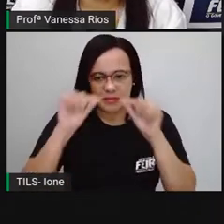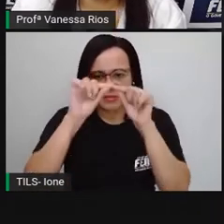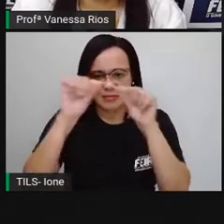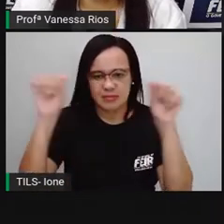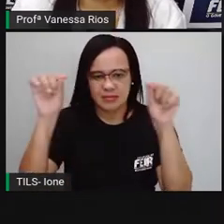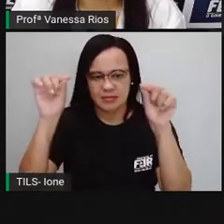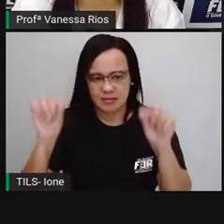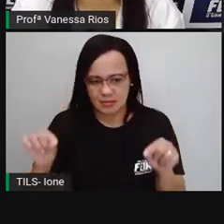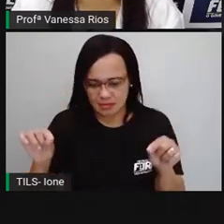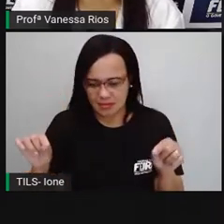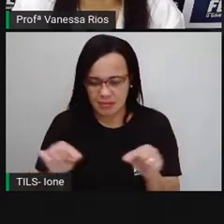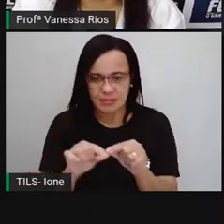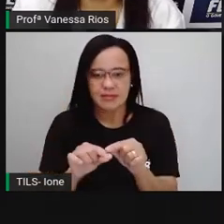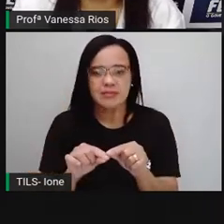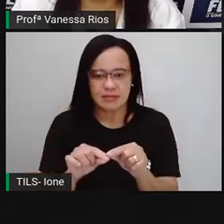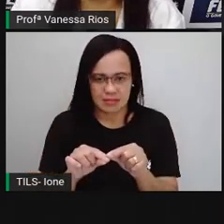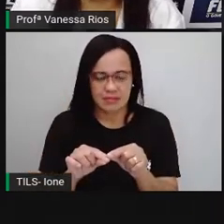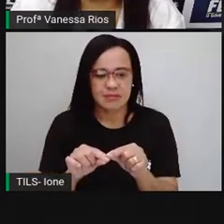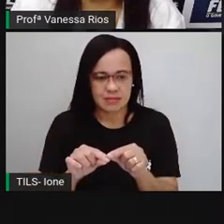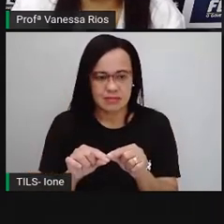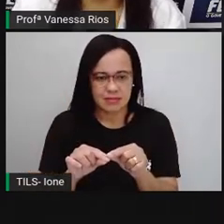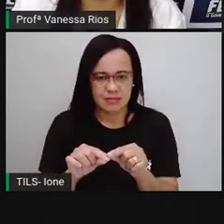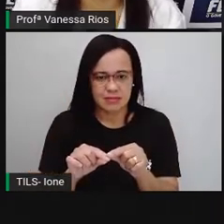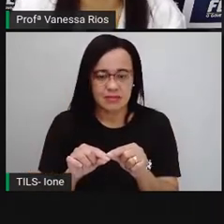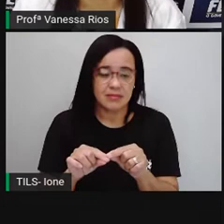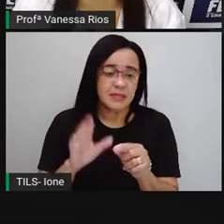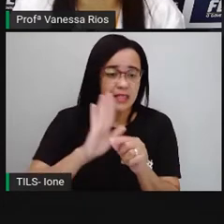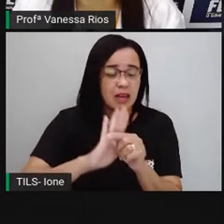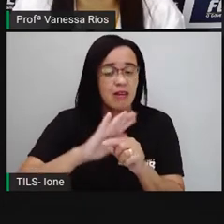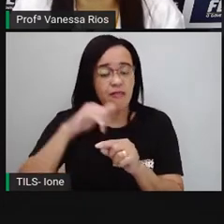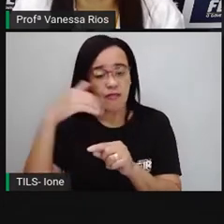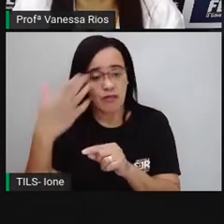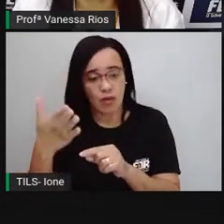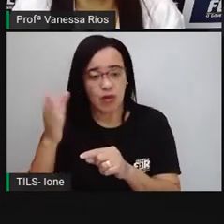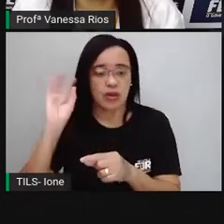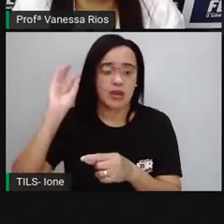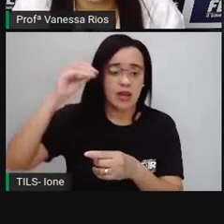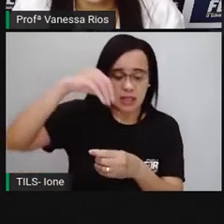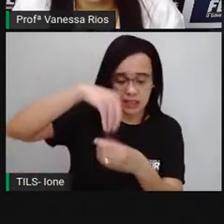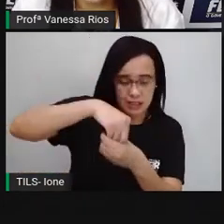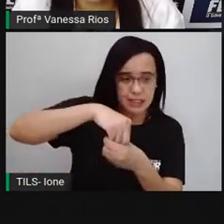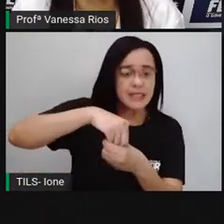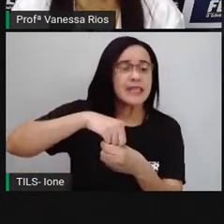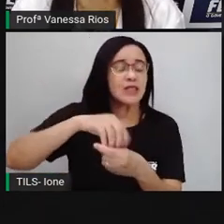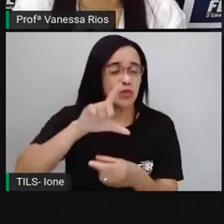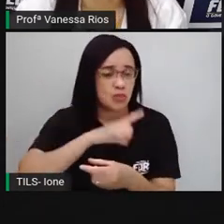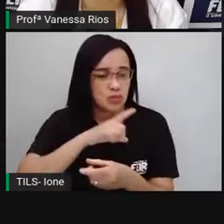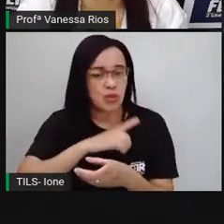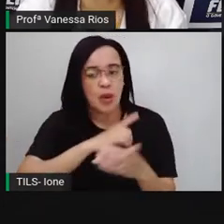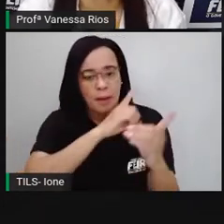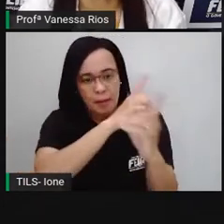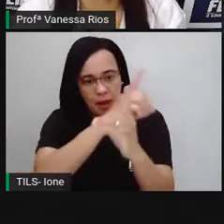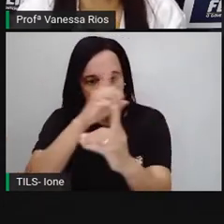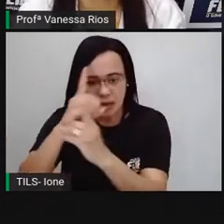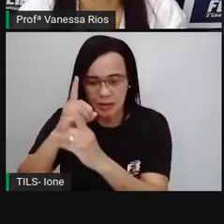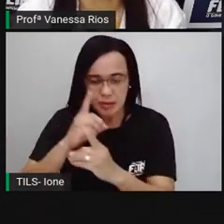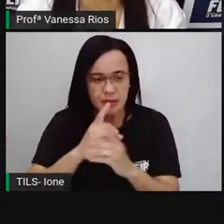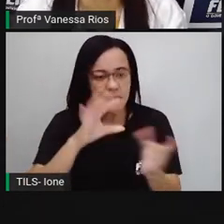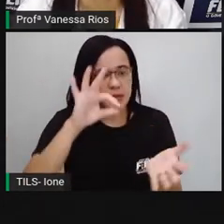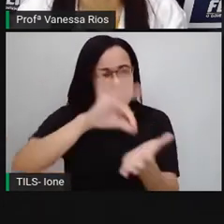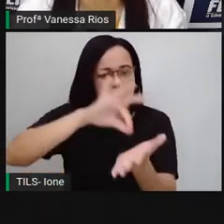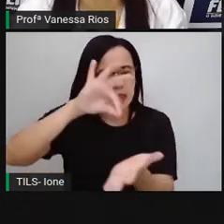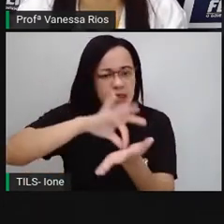figuras planas, estão também formando ângulos. Então, são os pontos de encontro dessas retas que